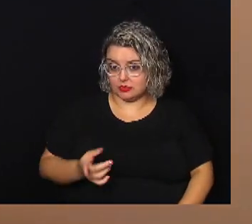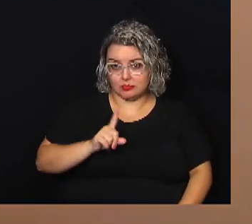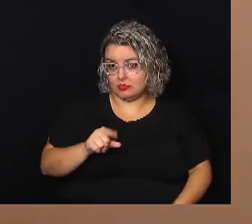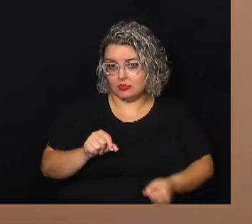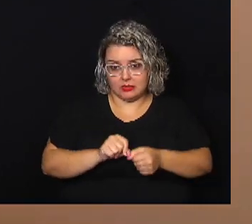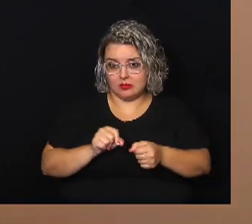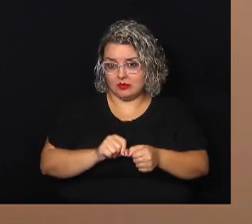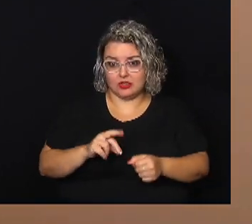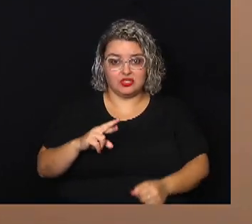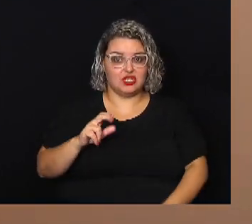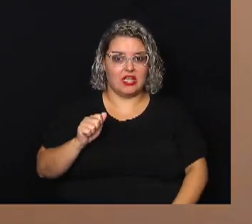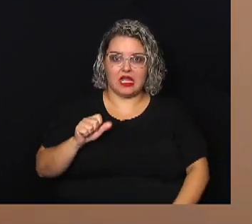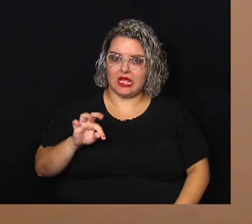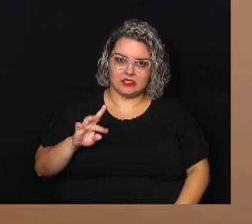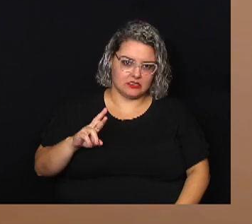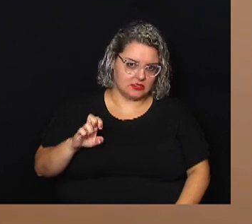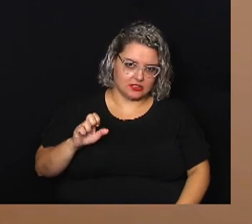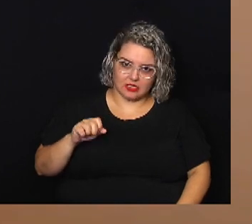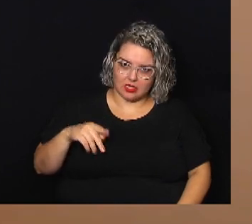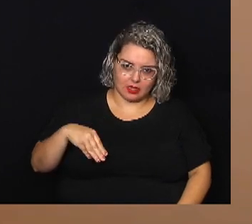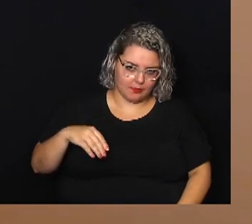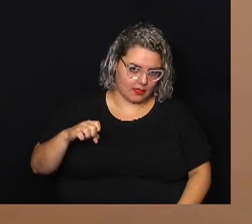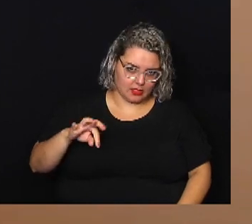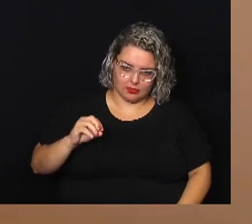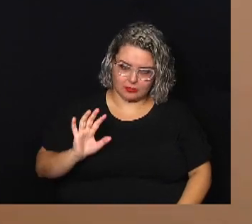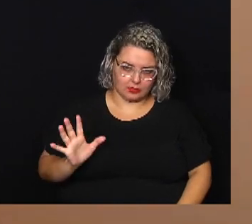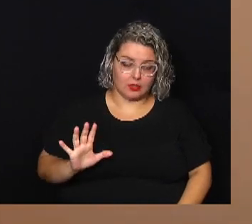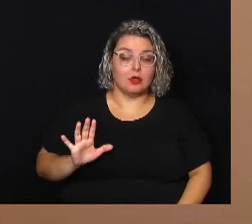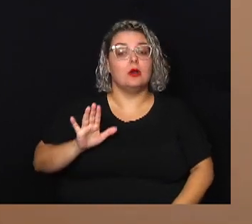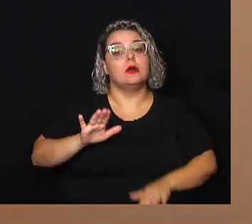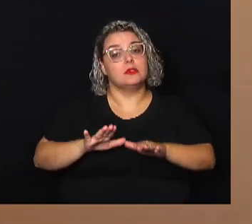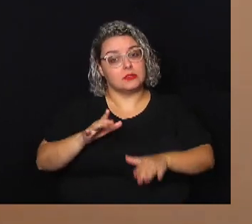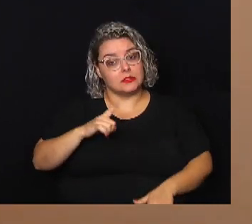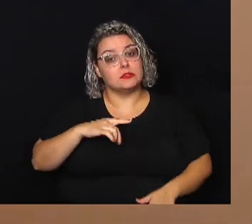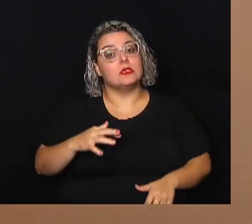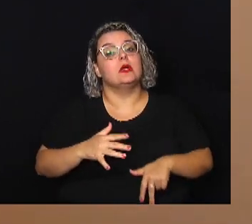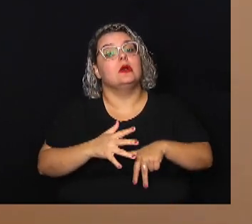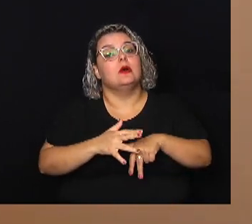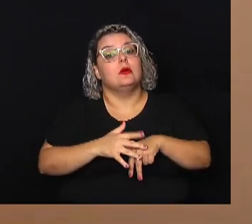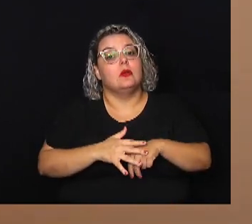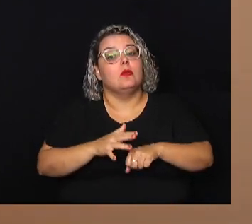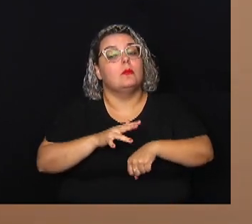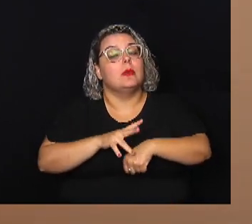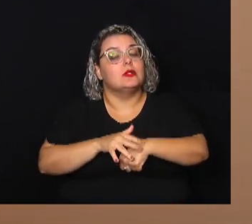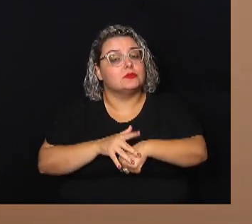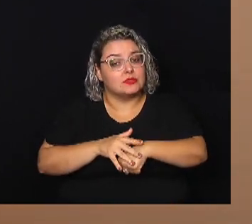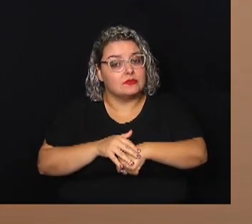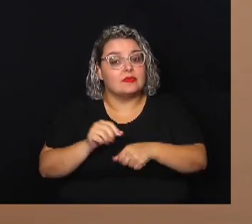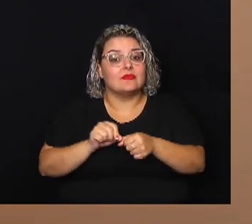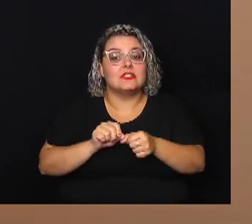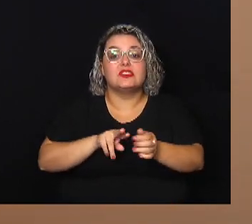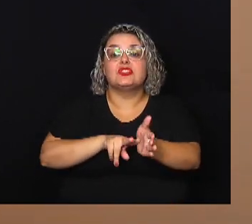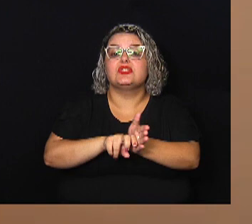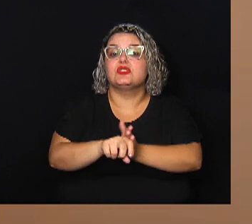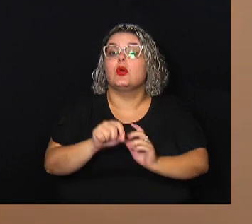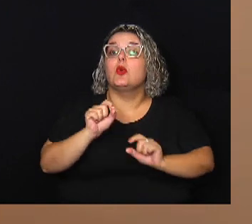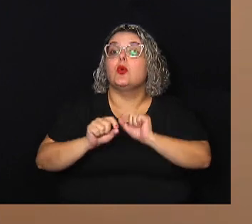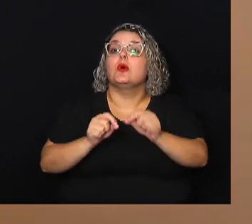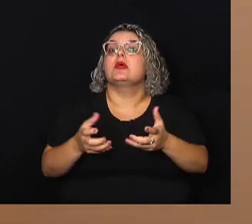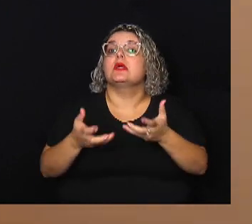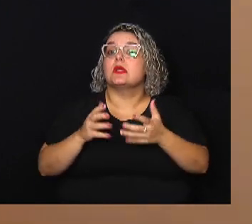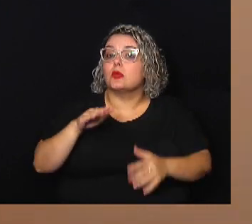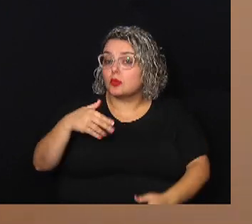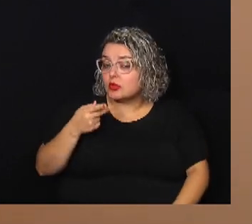de rastreamento. Ele provavelmente tem a doença, ele vai fazer um exame de diagnóstico. O que nós queremos, quando nós falamos